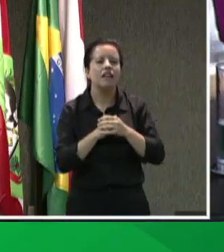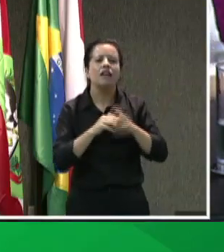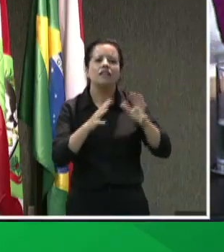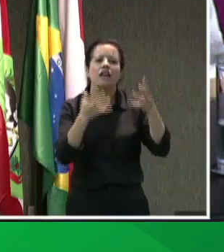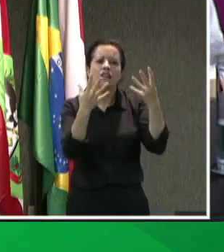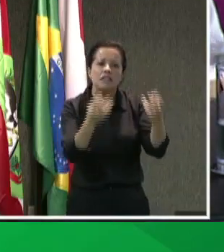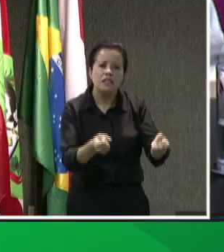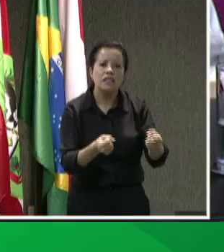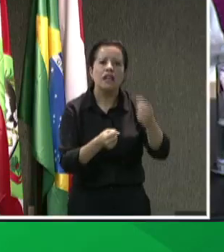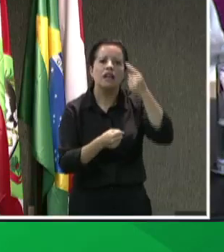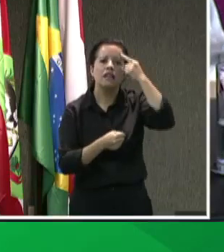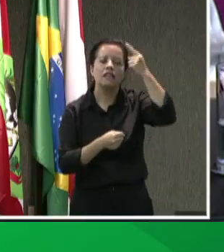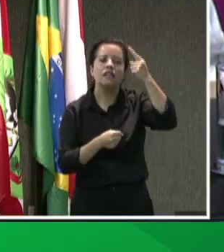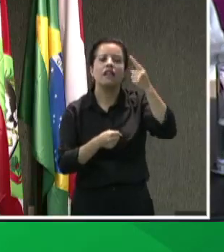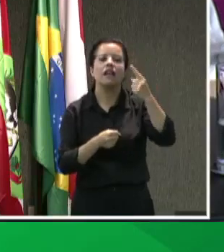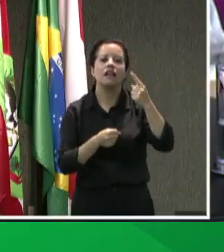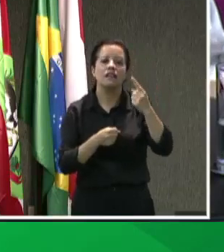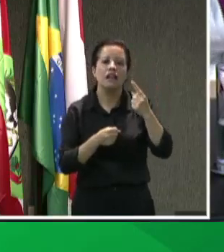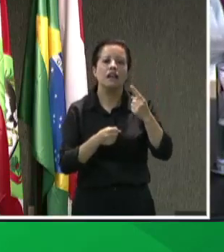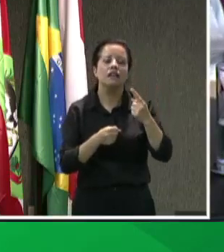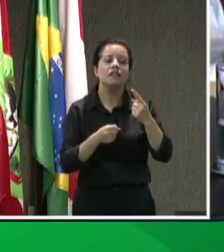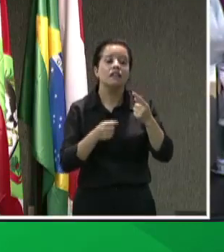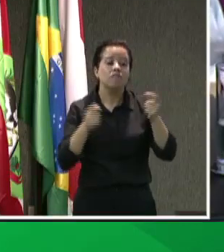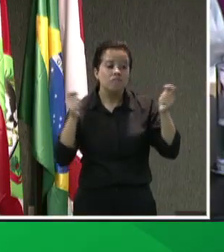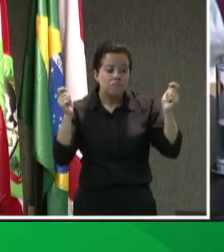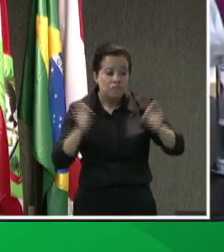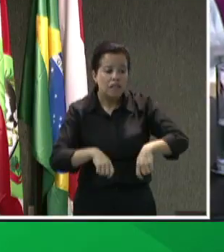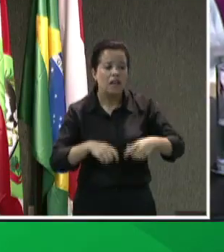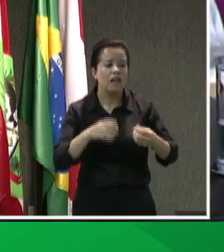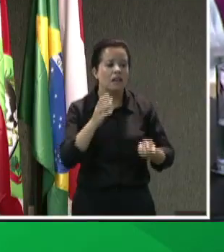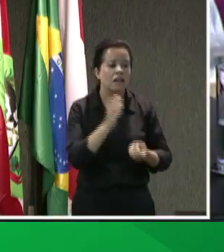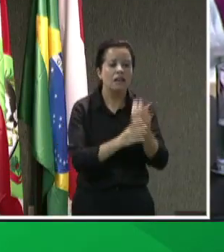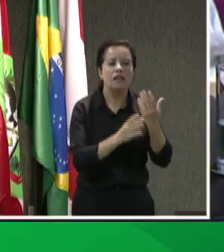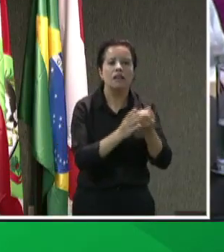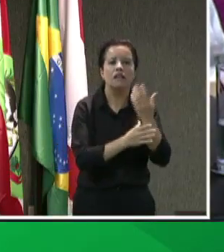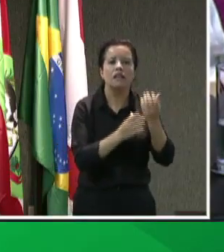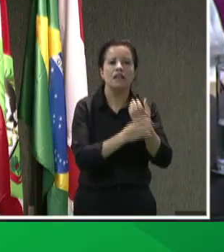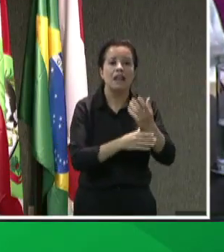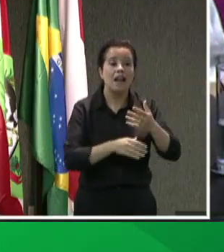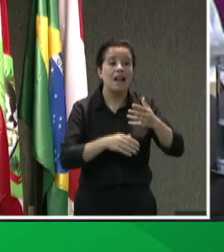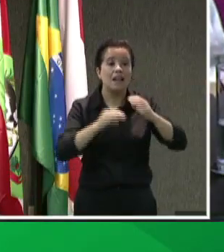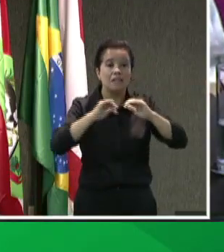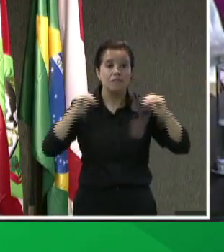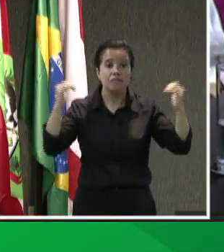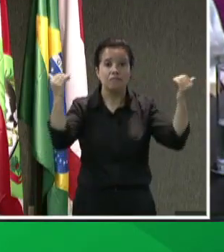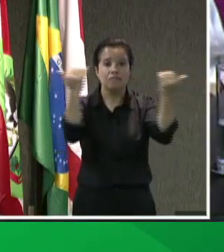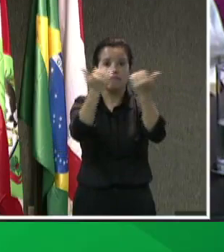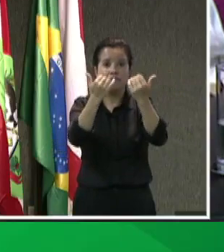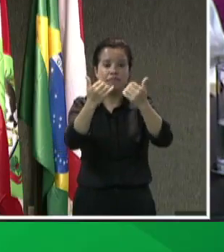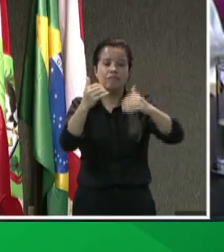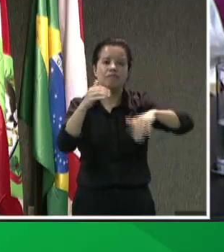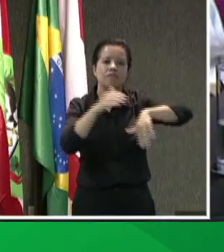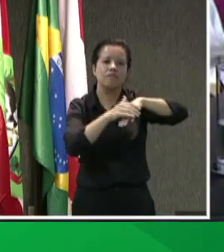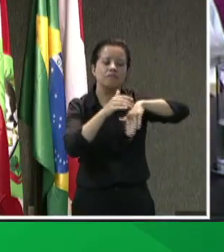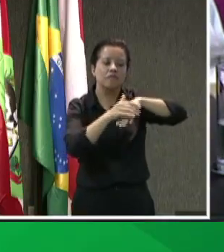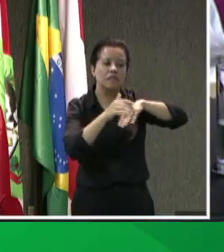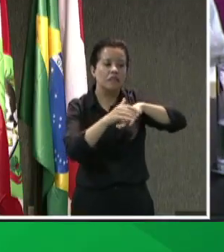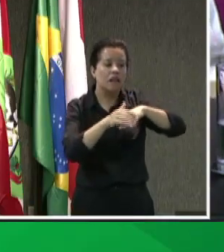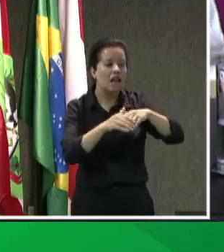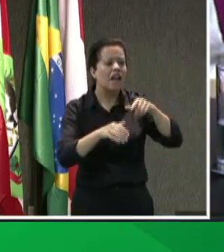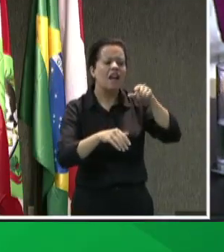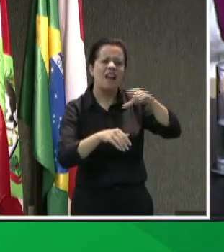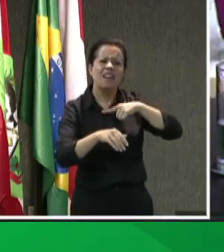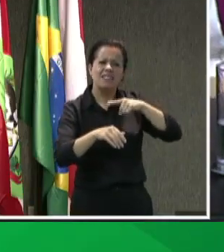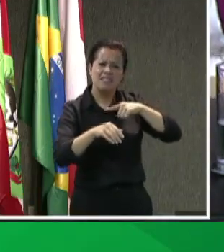não imaginavam do que poderia fazer para propiciar realmente a ida num estádio, uma comunidade surda. O estádio está preparado para receber um surdo, para